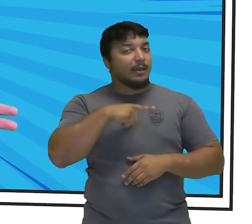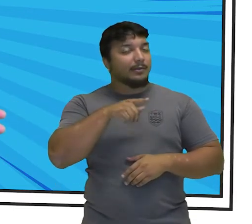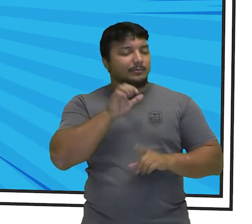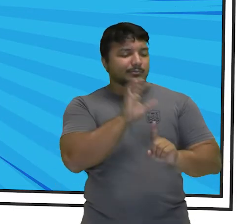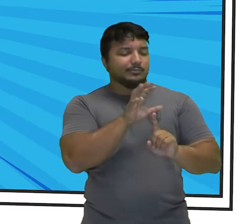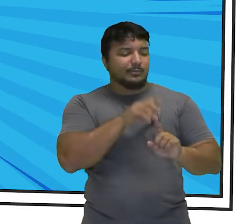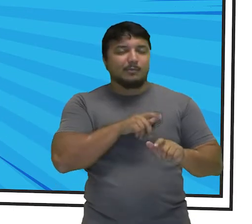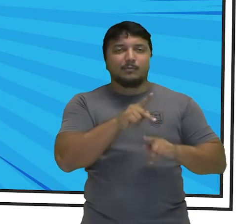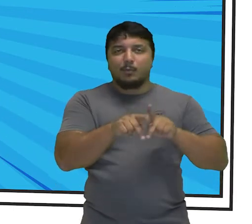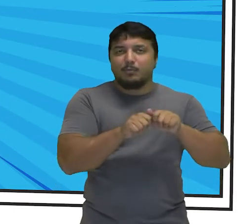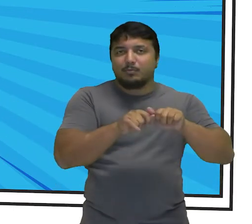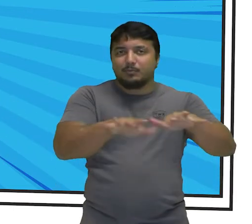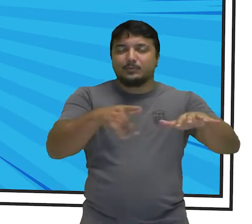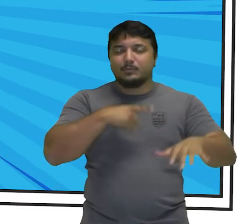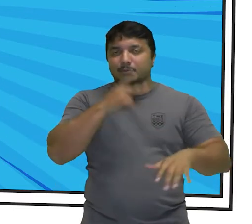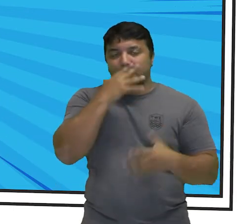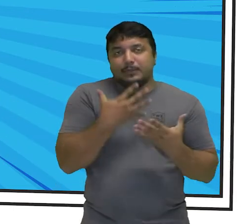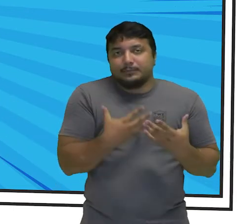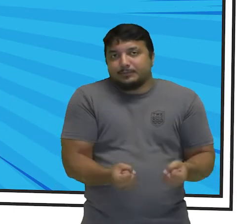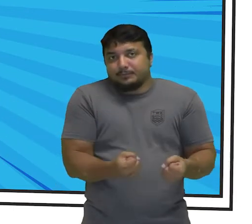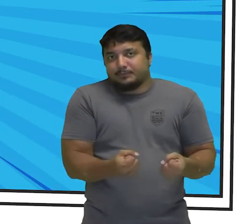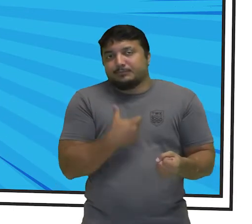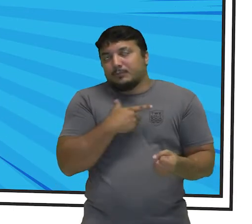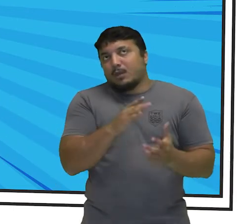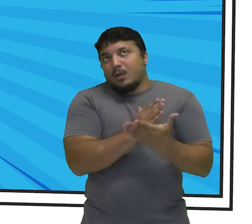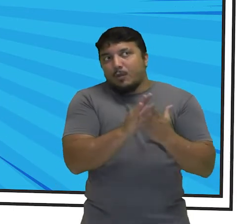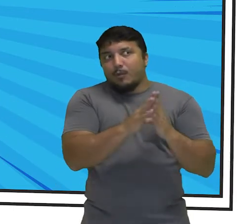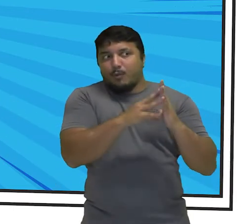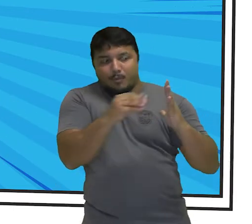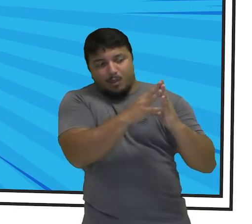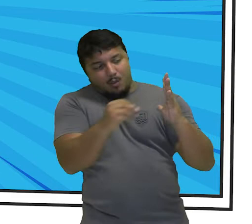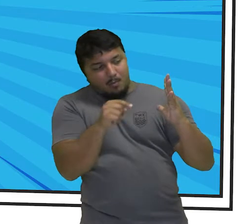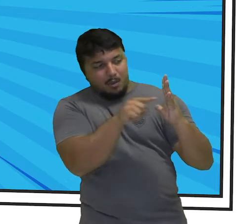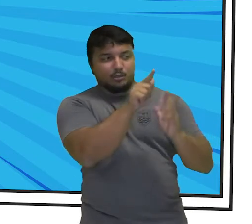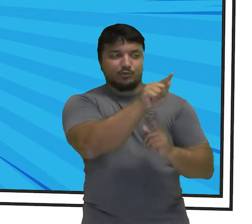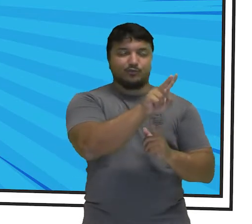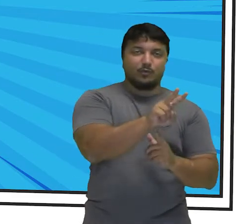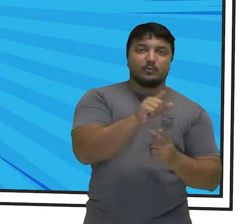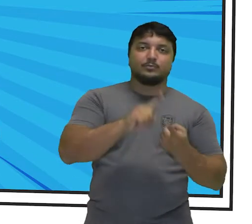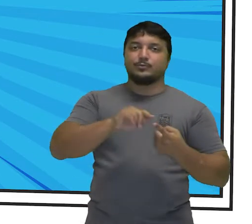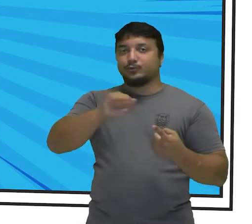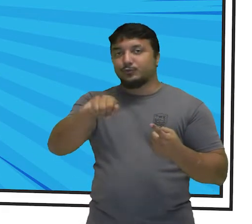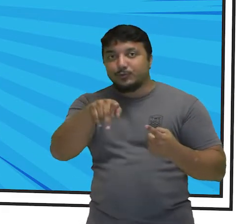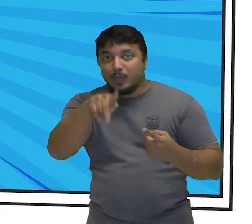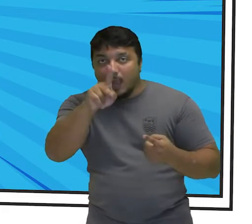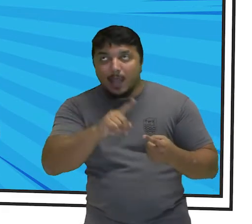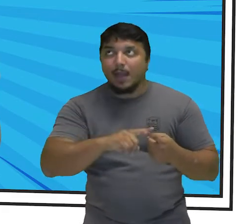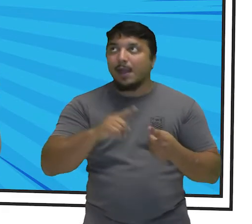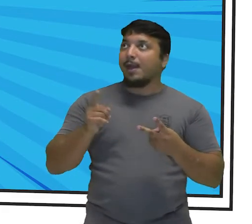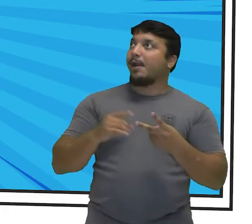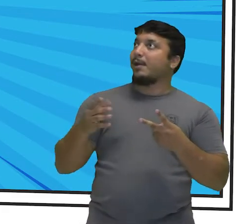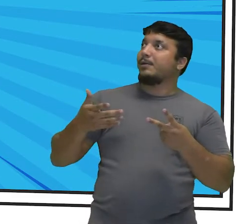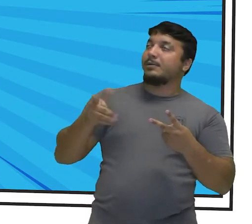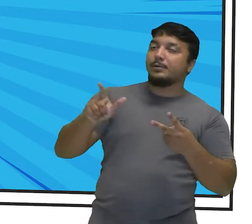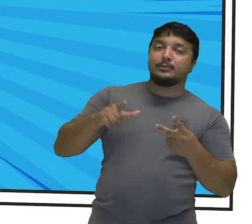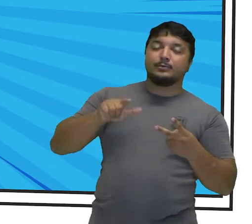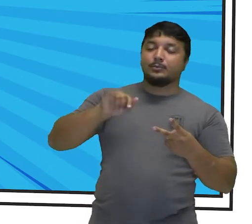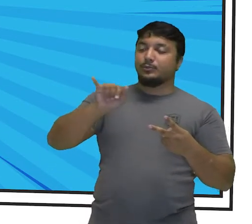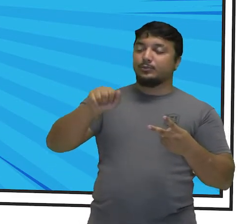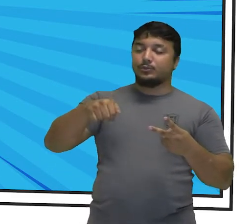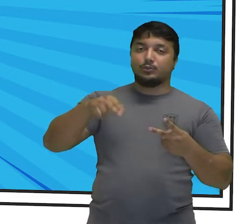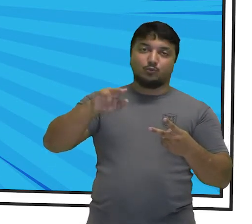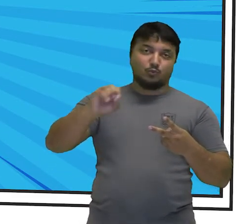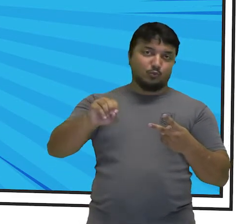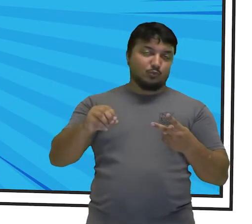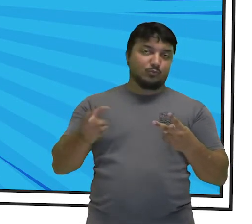mais agradável. E alguns começaram a imitar o Vargas, como o Juscelino, como o